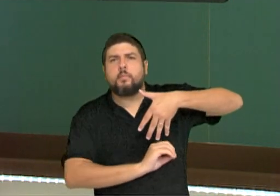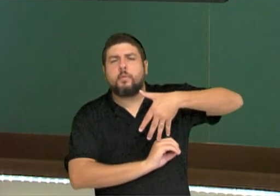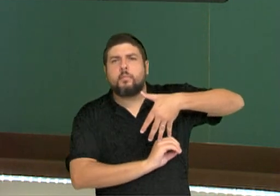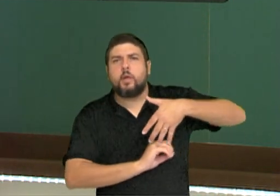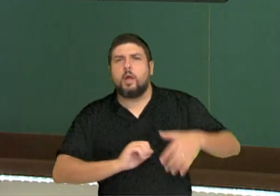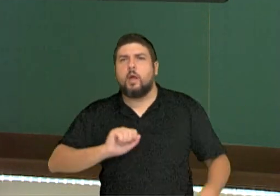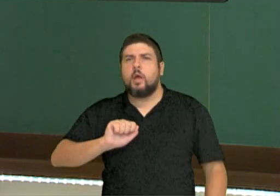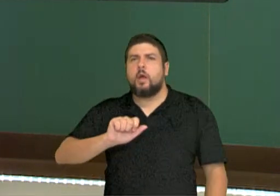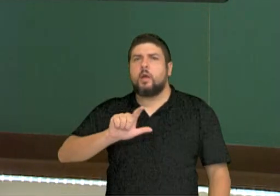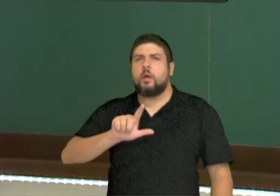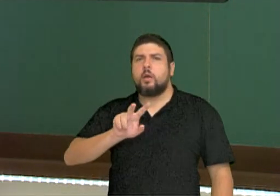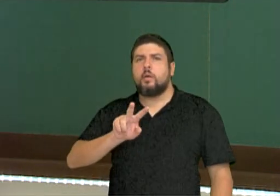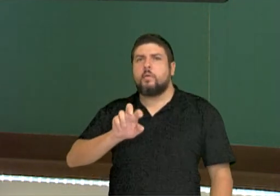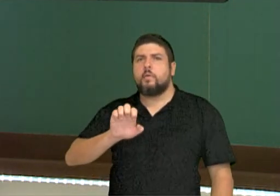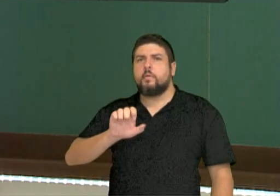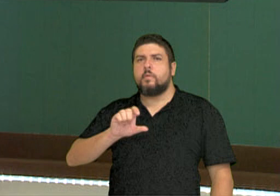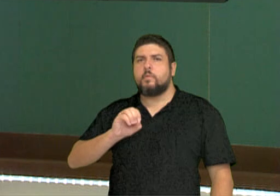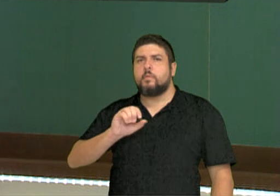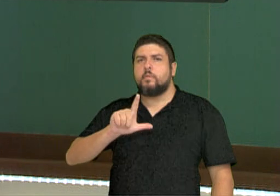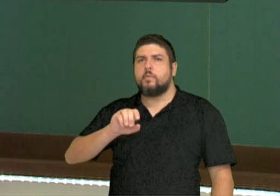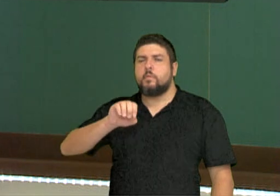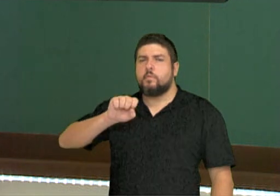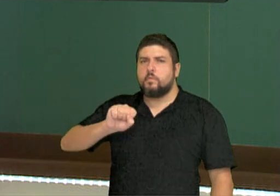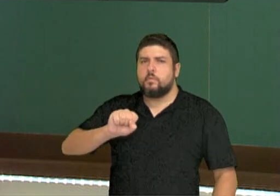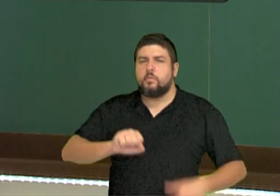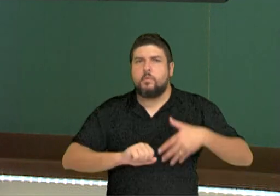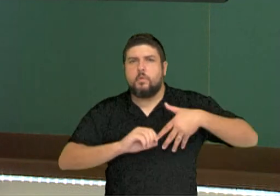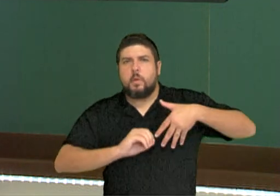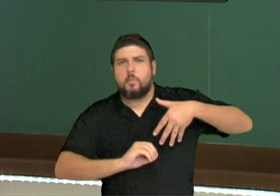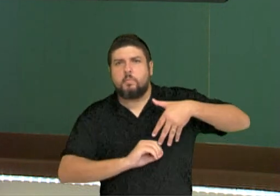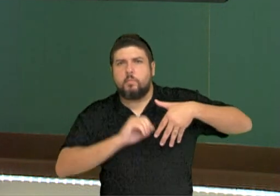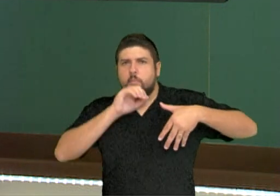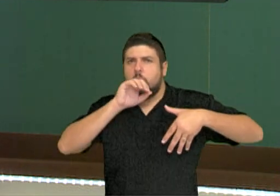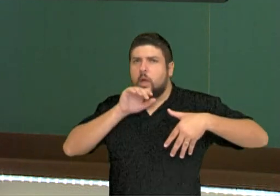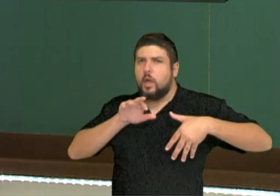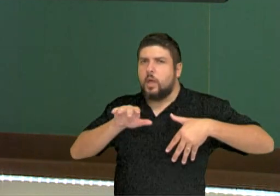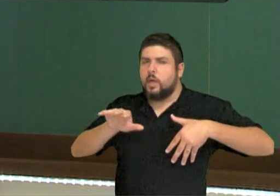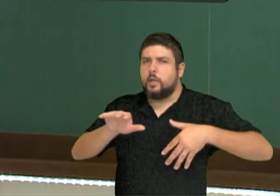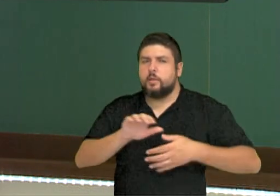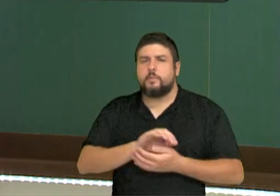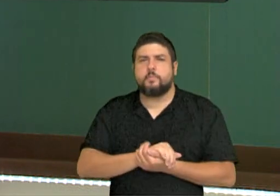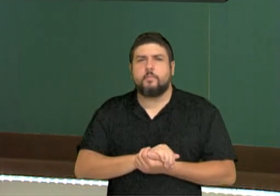a retirada, a saída do gás carbônico delas.